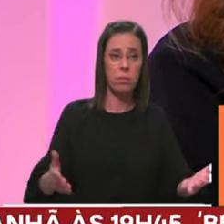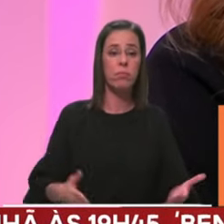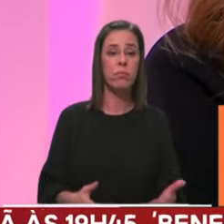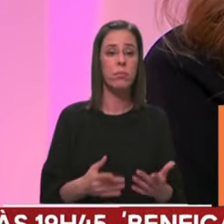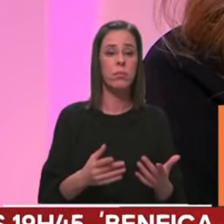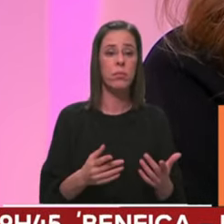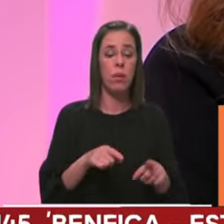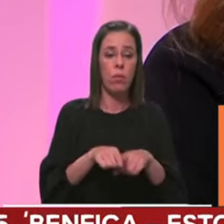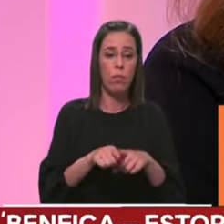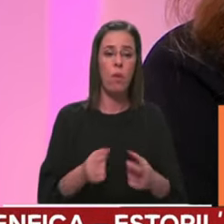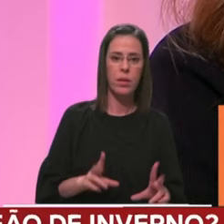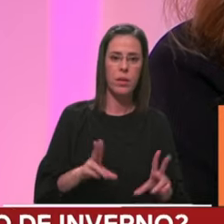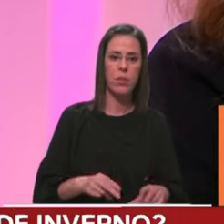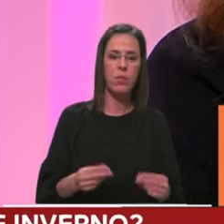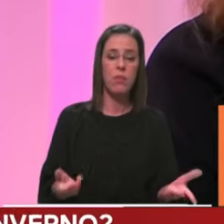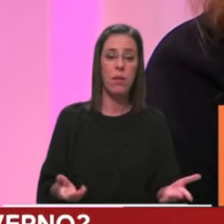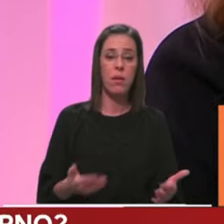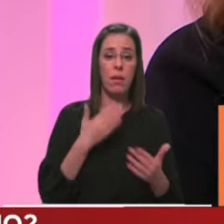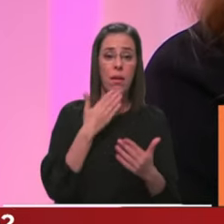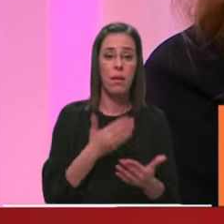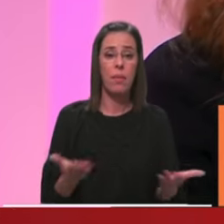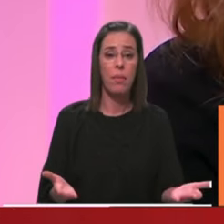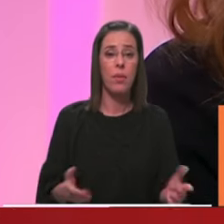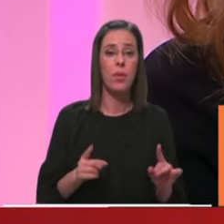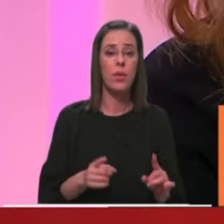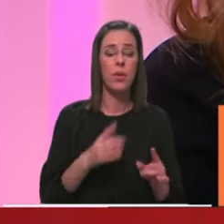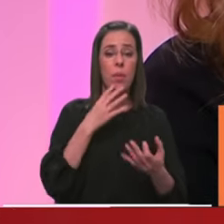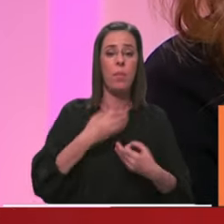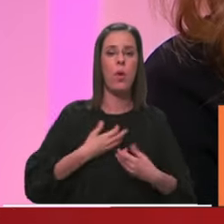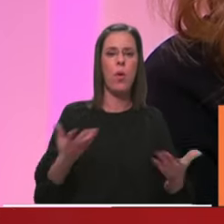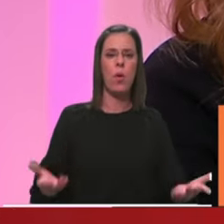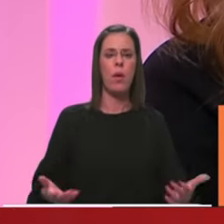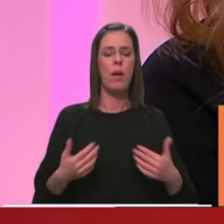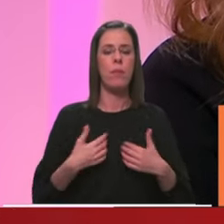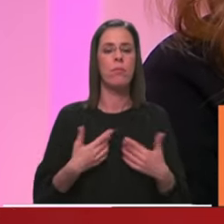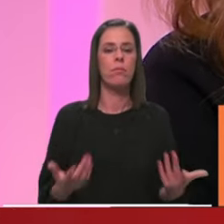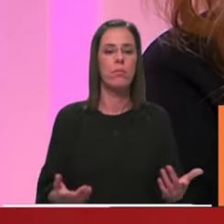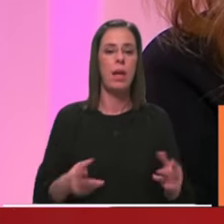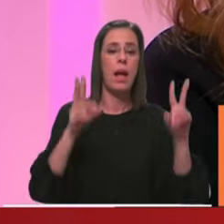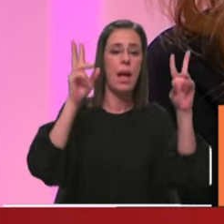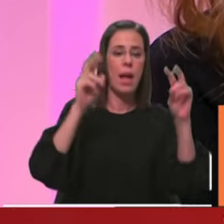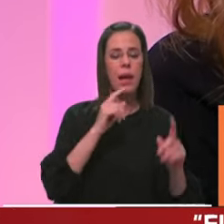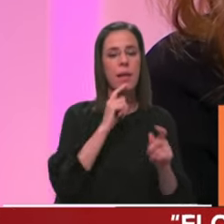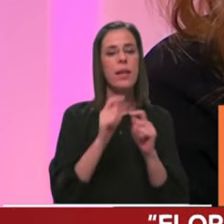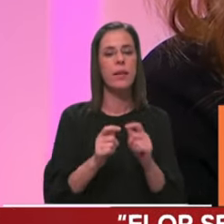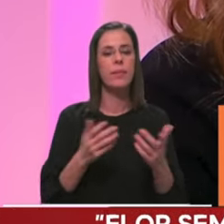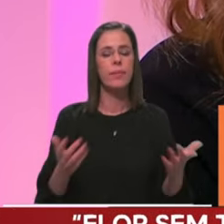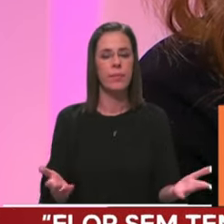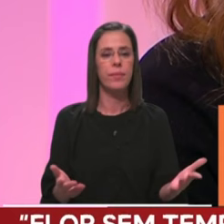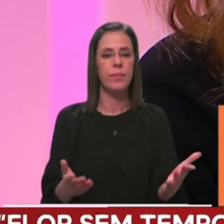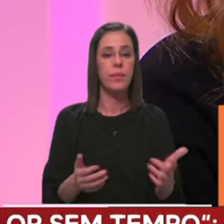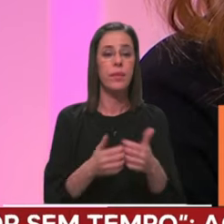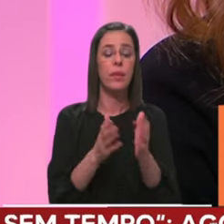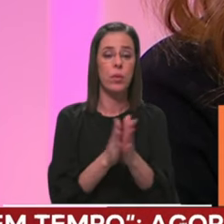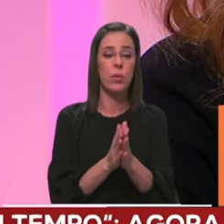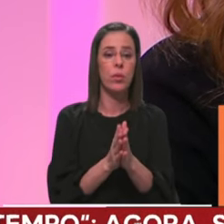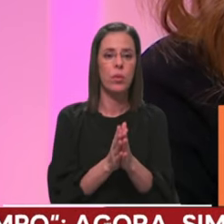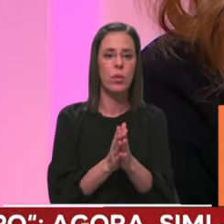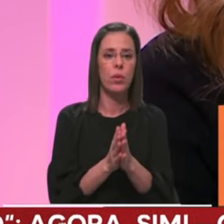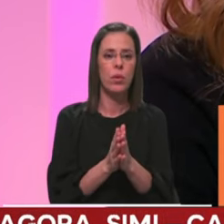oponentes políticos não tiveram obrigada pelo elogio eu eu acho que há nas entrevistas a a a todos